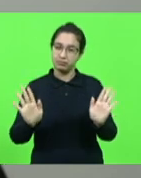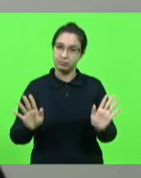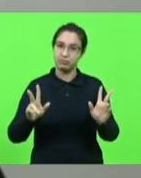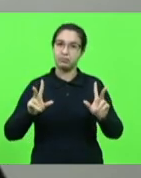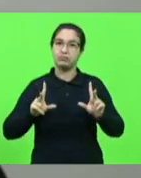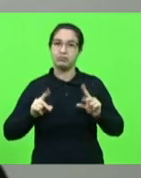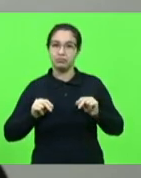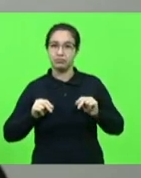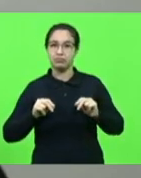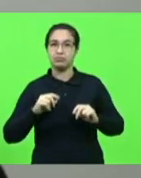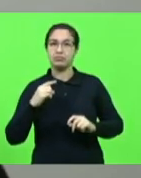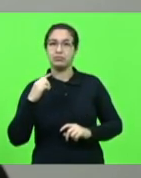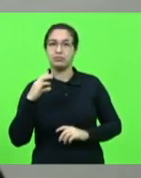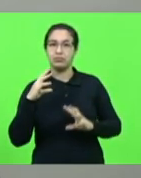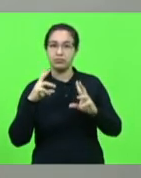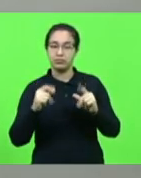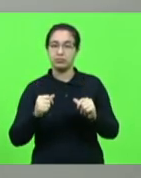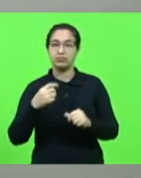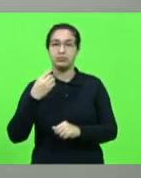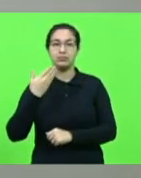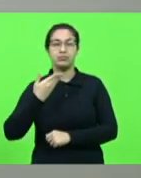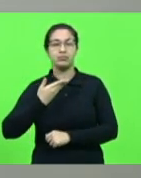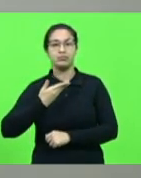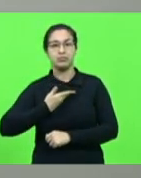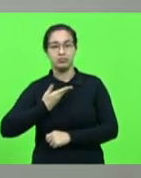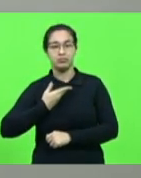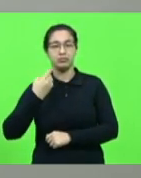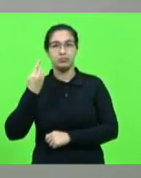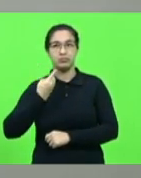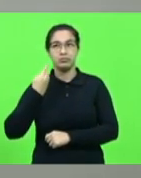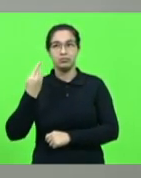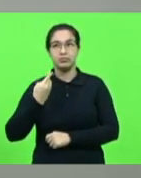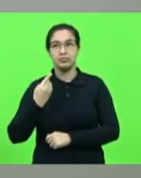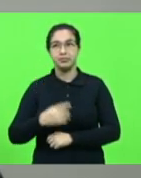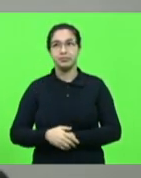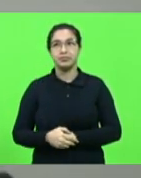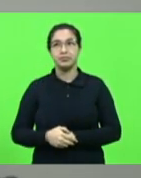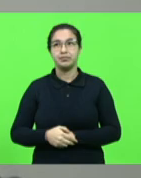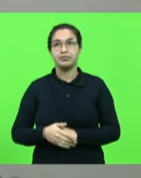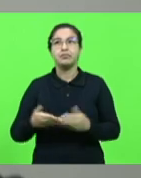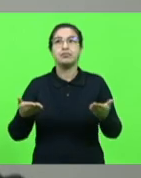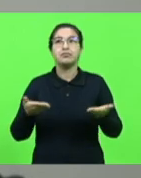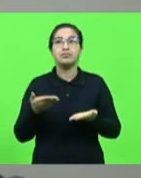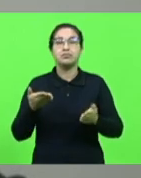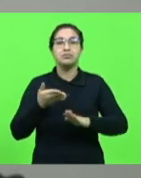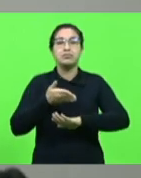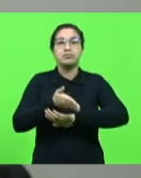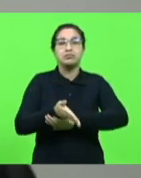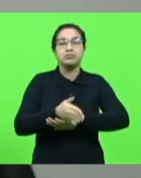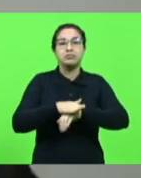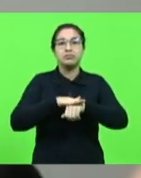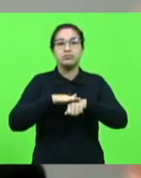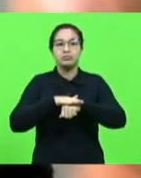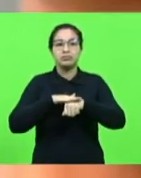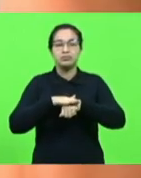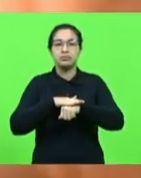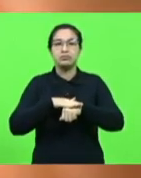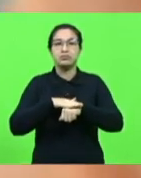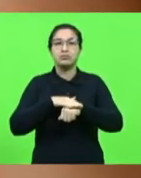deputada Ada também reconheceu. Parabéns. O que me faz vir hoje conversar com Santa Catarina e